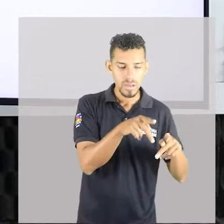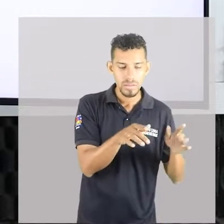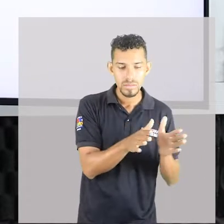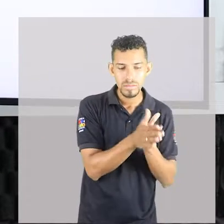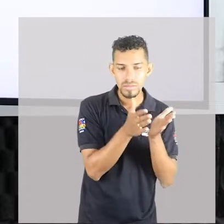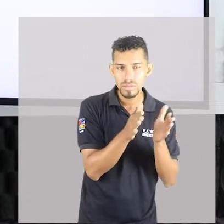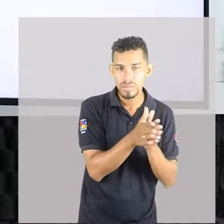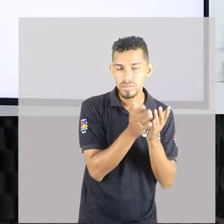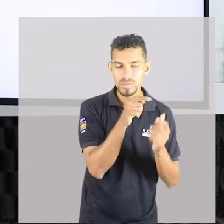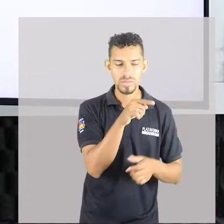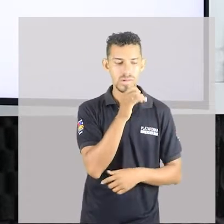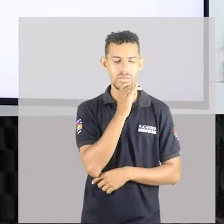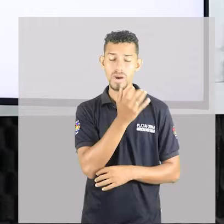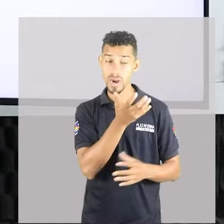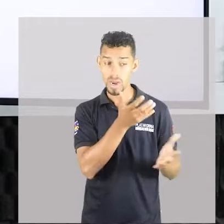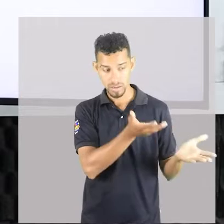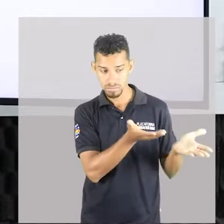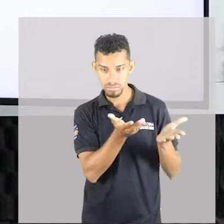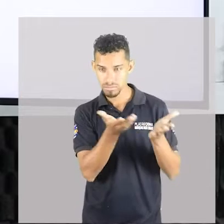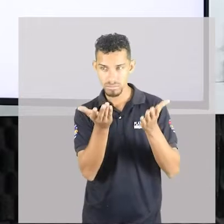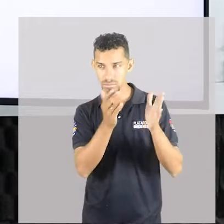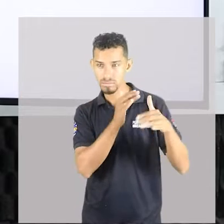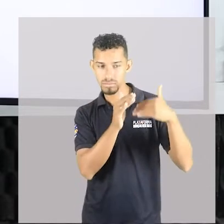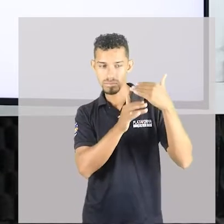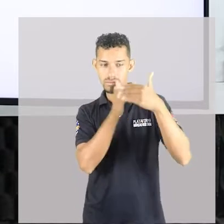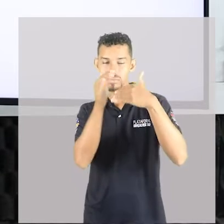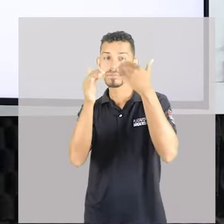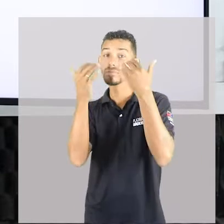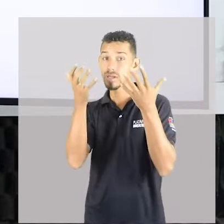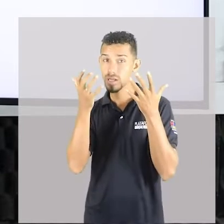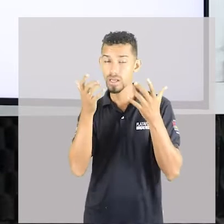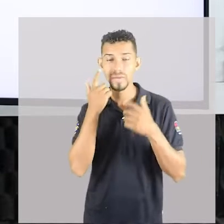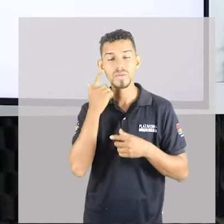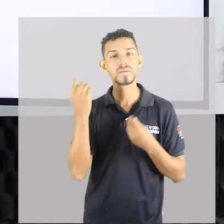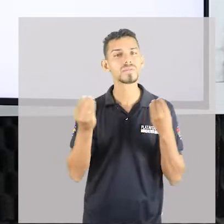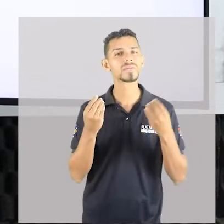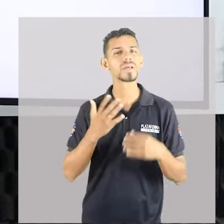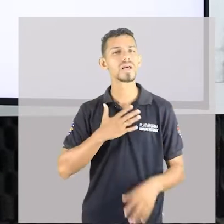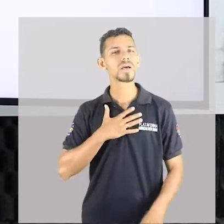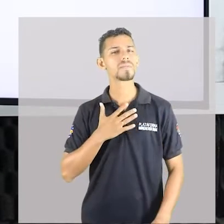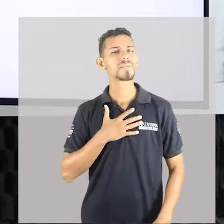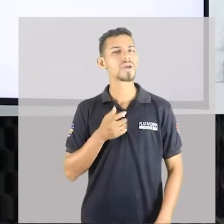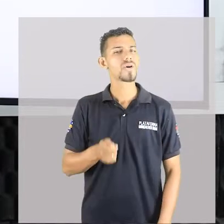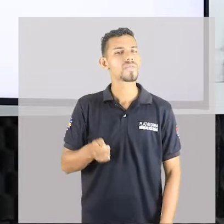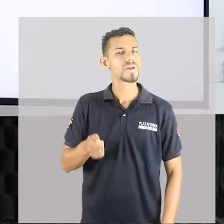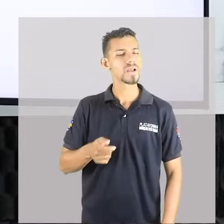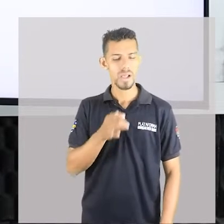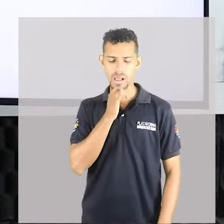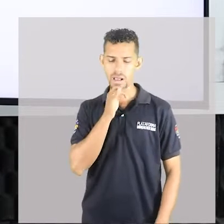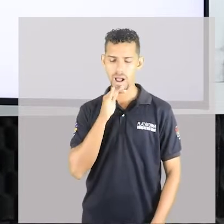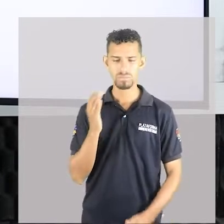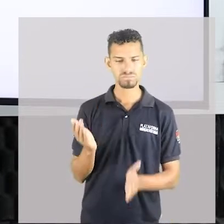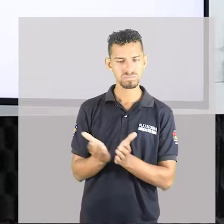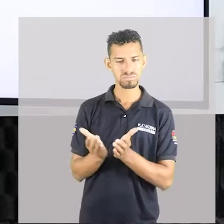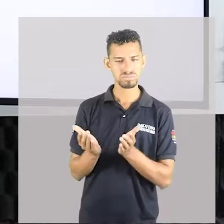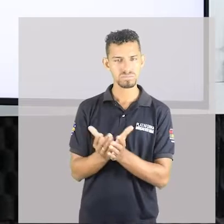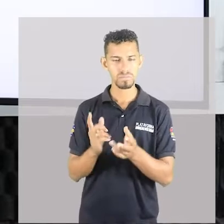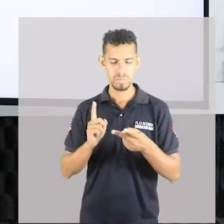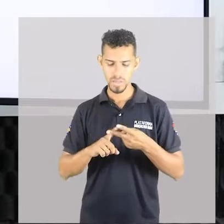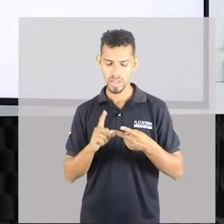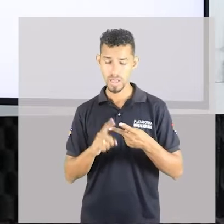aqui, embaixo, mas eles querem subir também essa mesma escada. Então é o meu dever enquanto cristão, é o meu